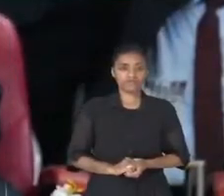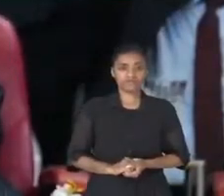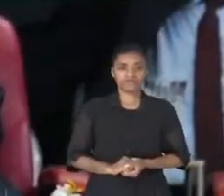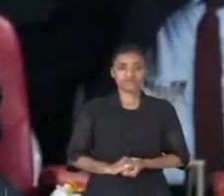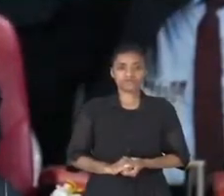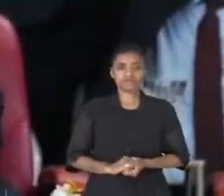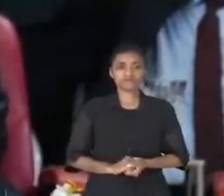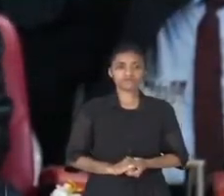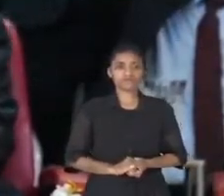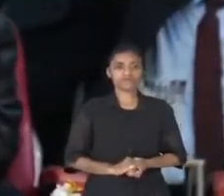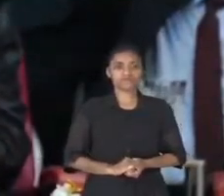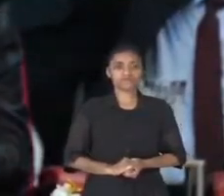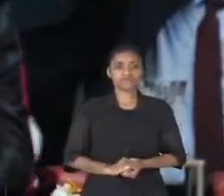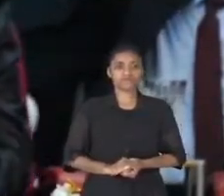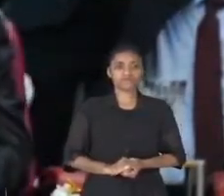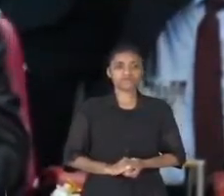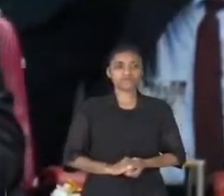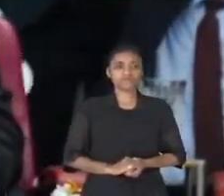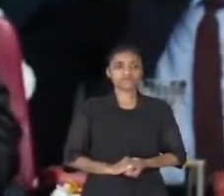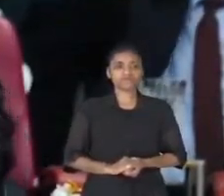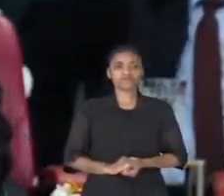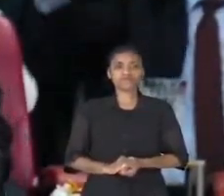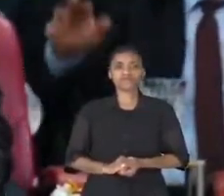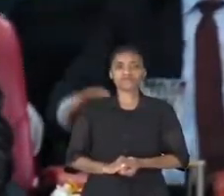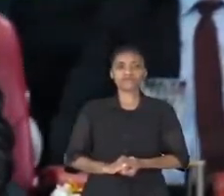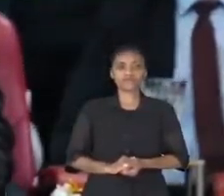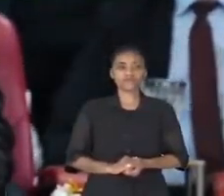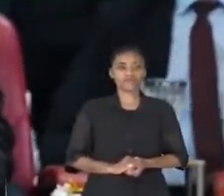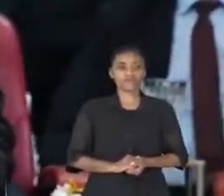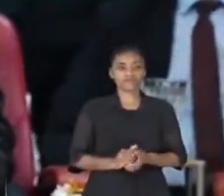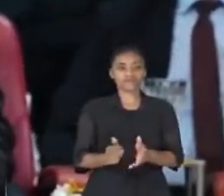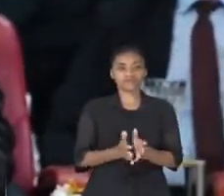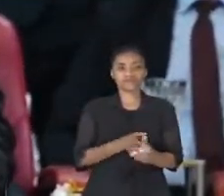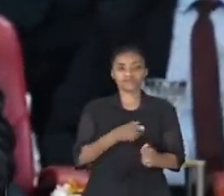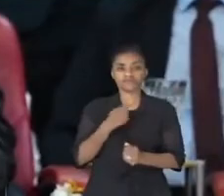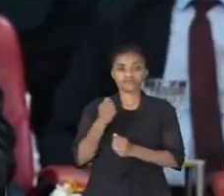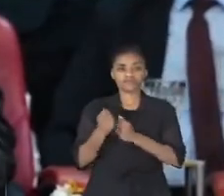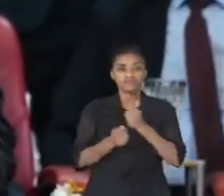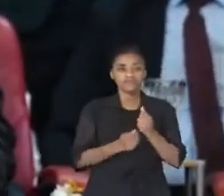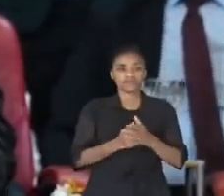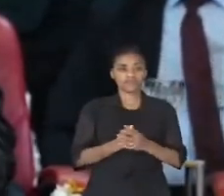Ah, Jesus, segure aí.